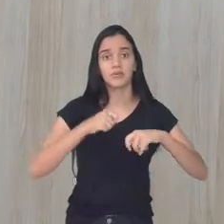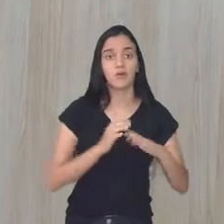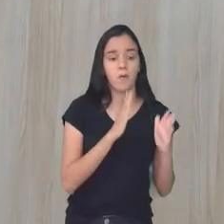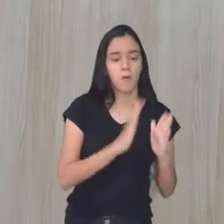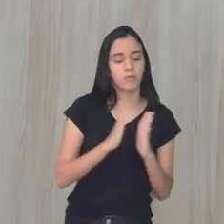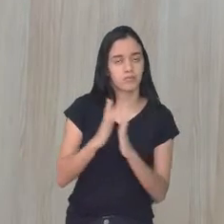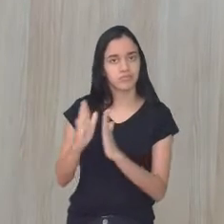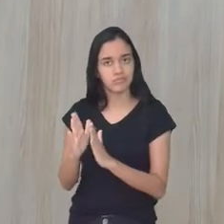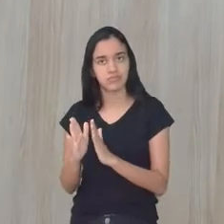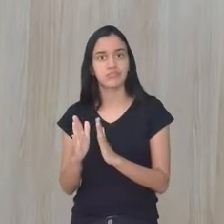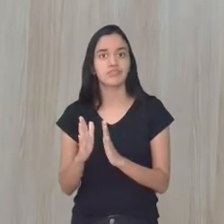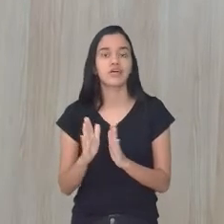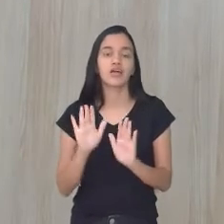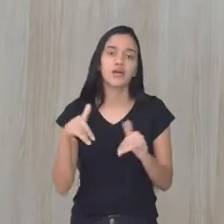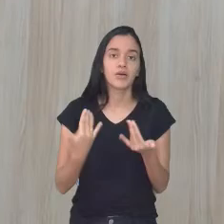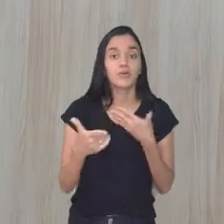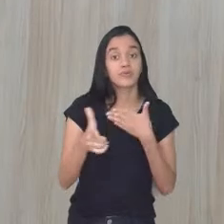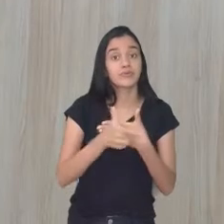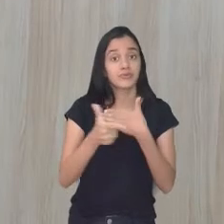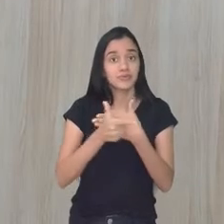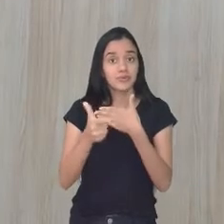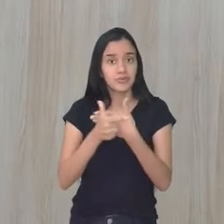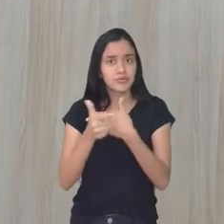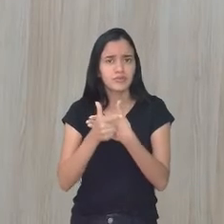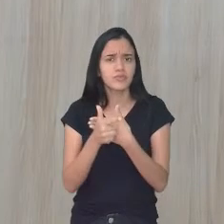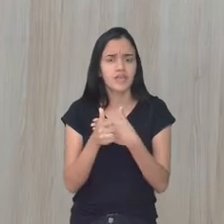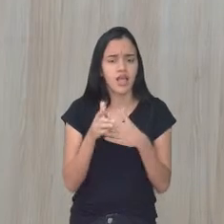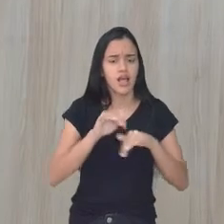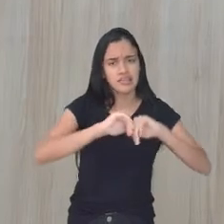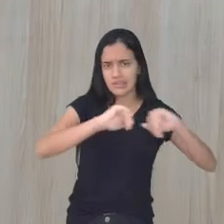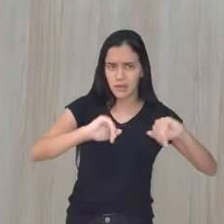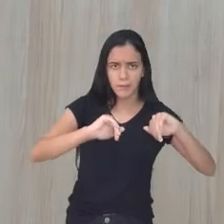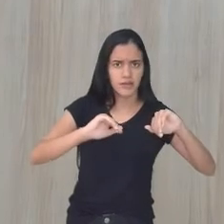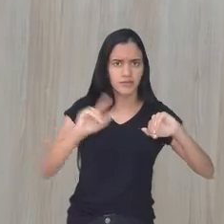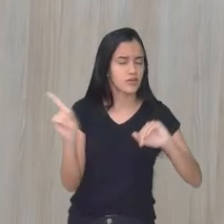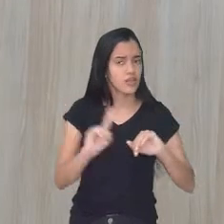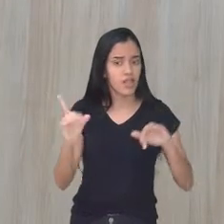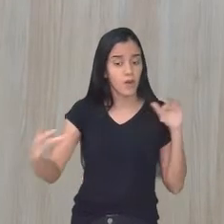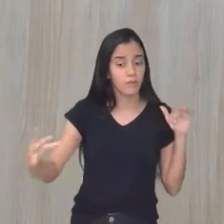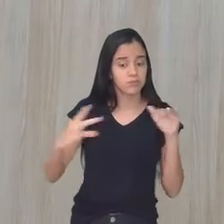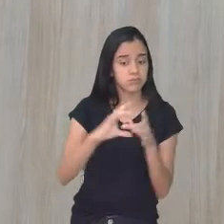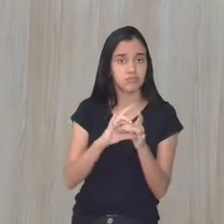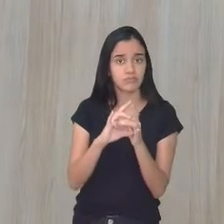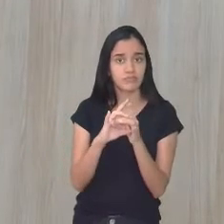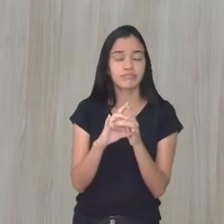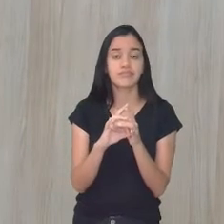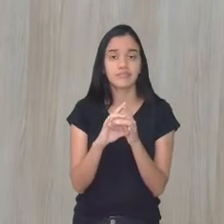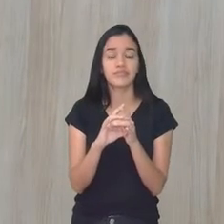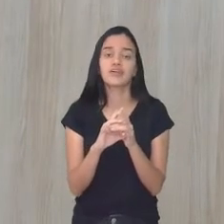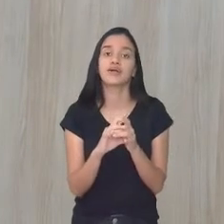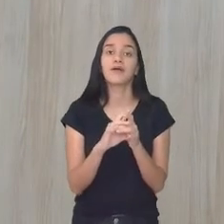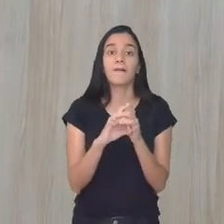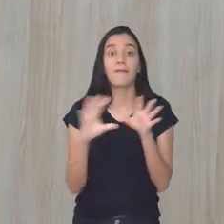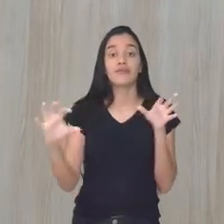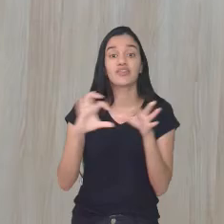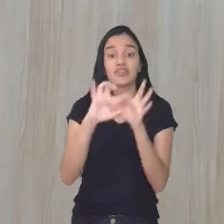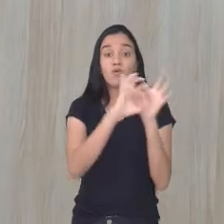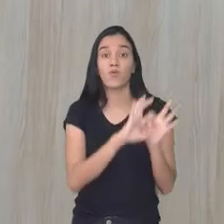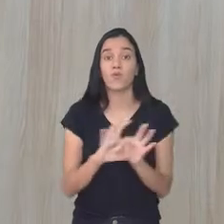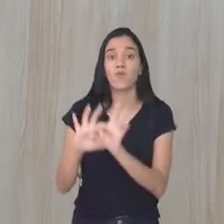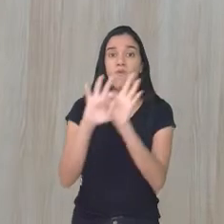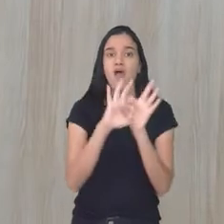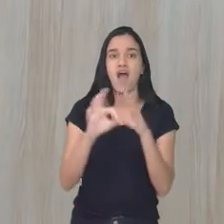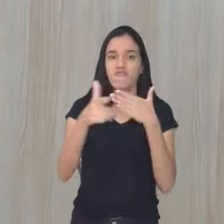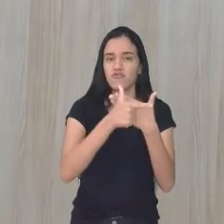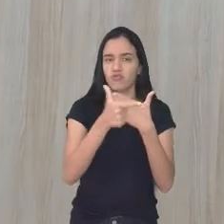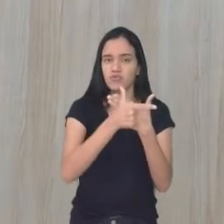pouquinho, embora que quando ele funciona, não tem separação. Eles estão integrados, eles estão unidos, e um fazendo uma